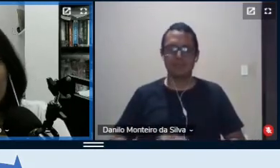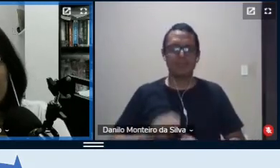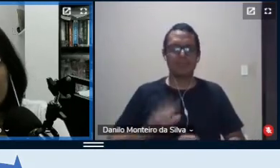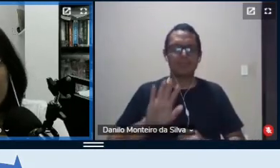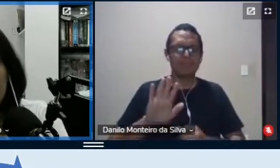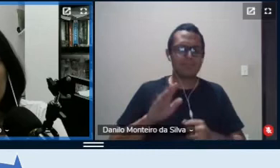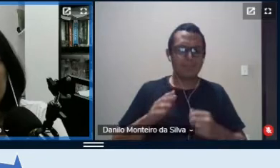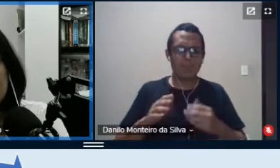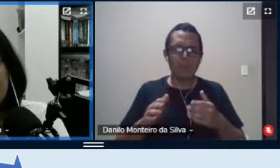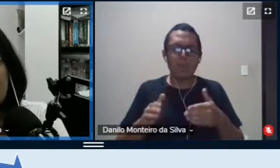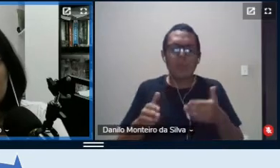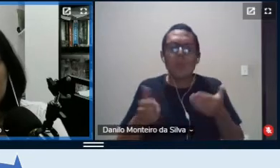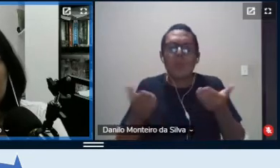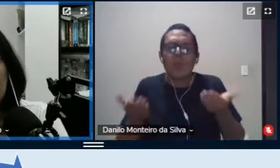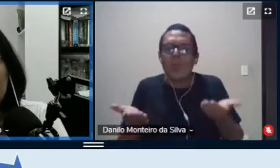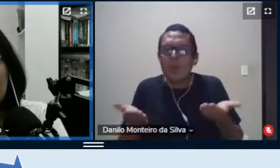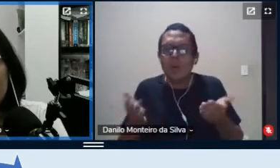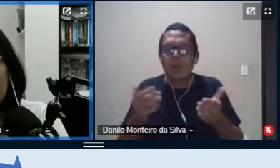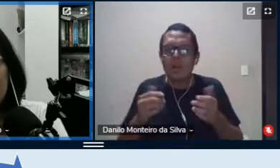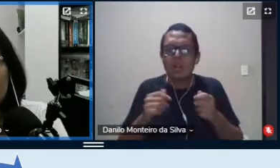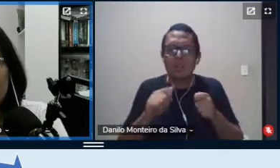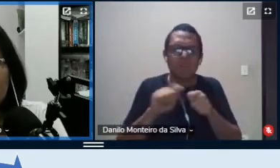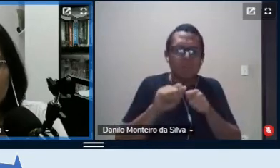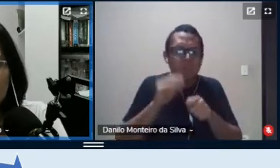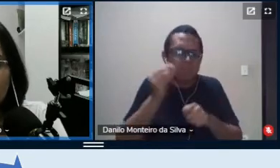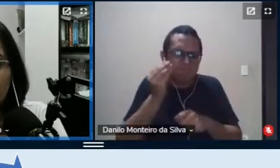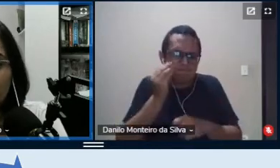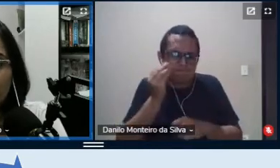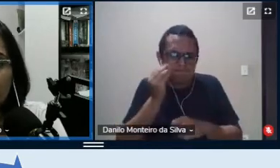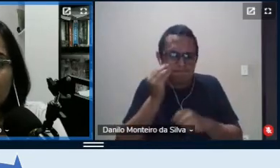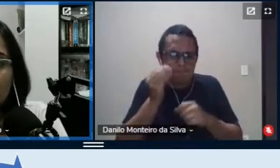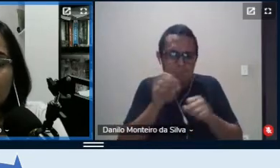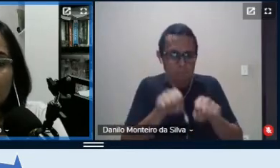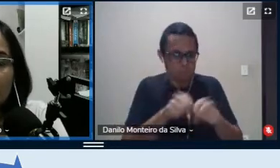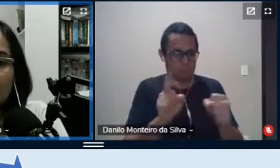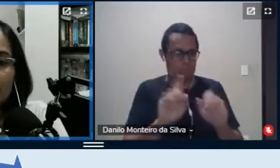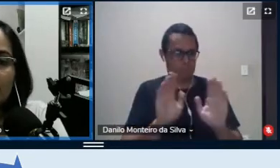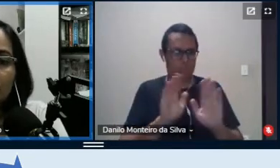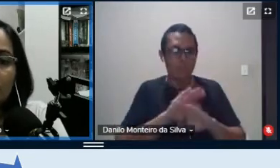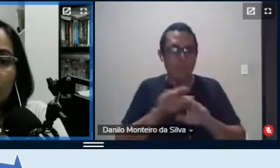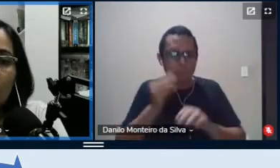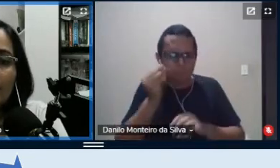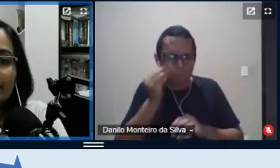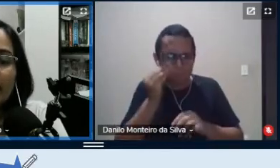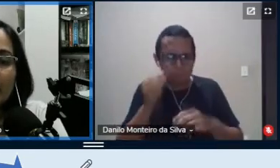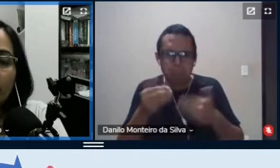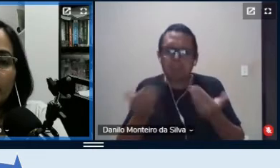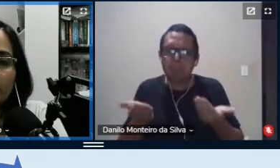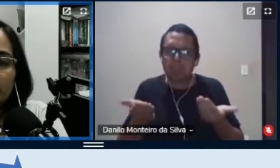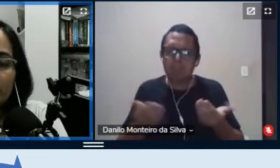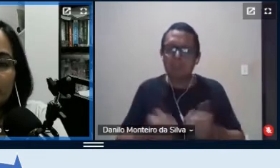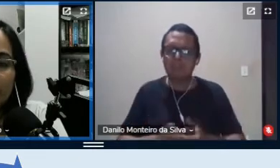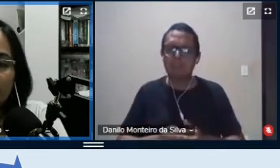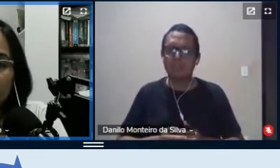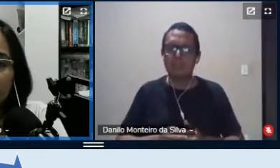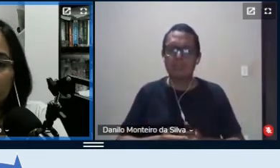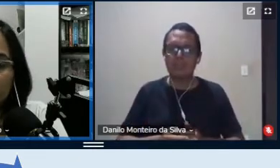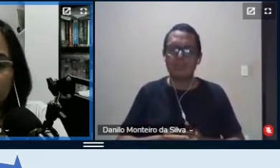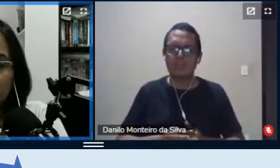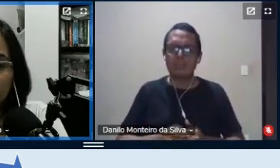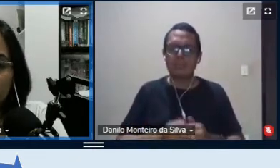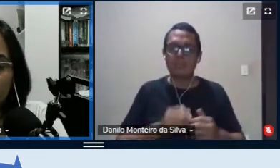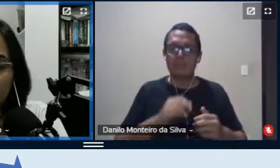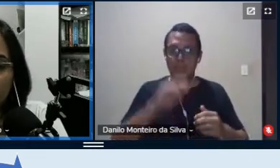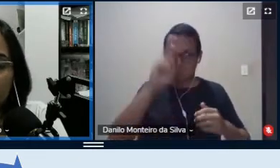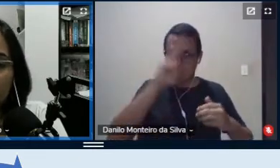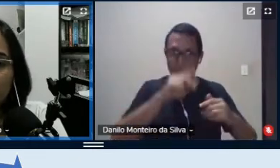posso fazer um ensaio não destrutivo? dentro de qual etapa da vida do